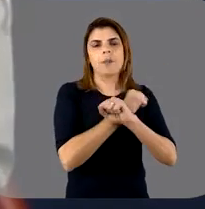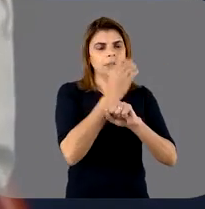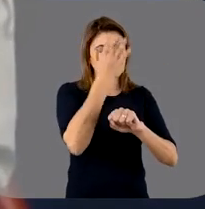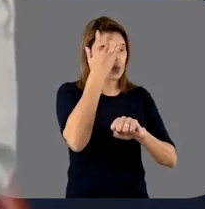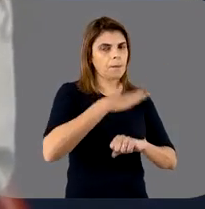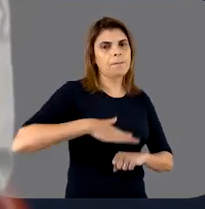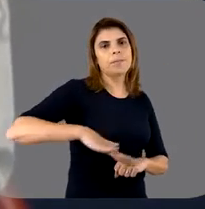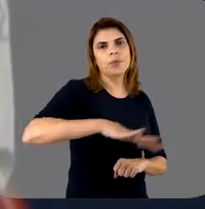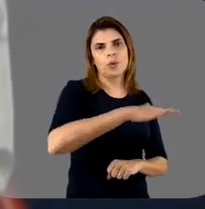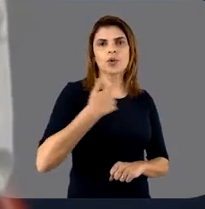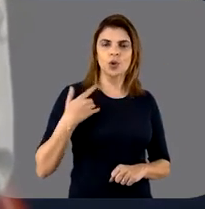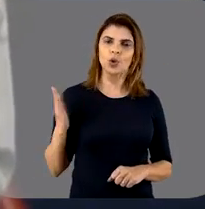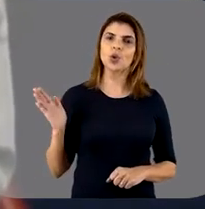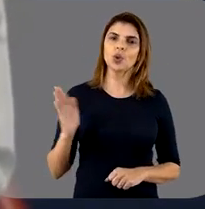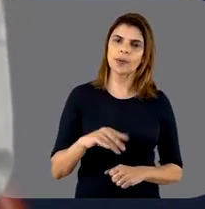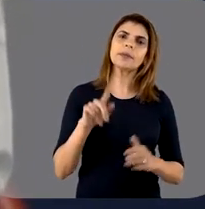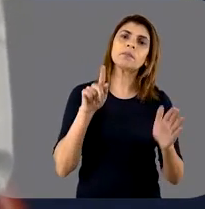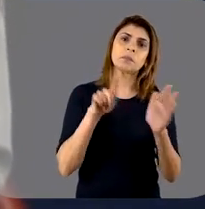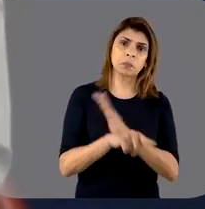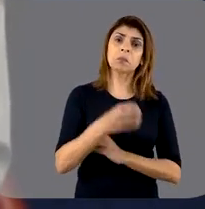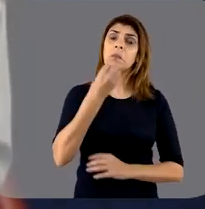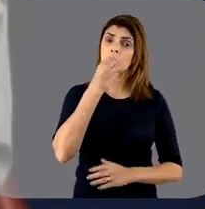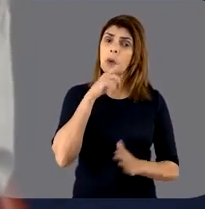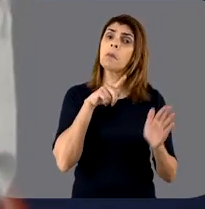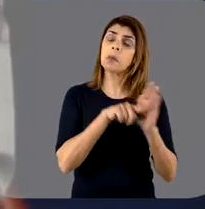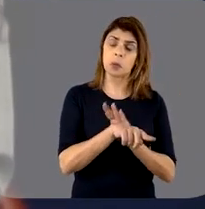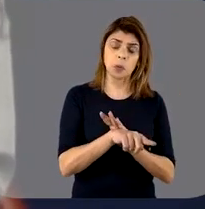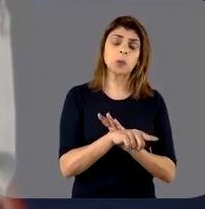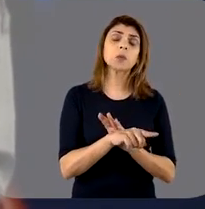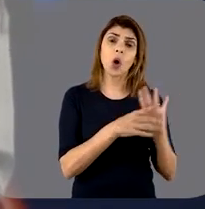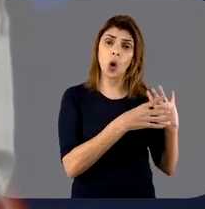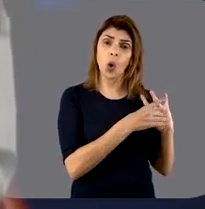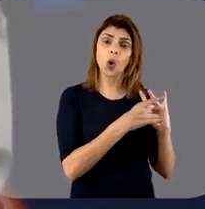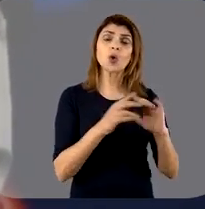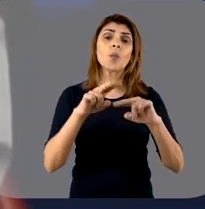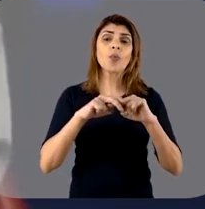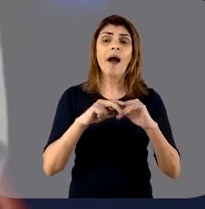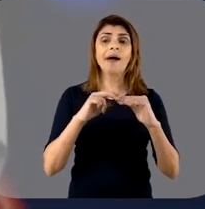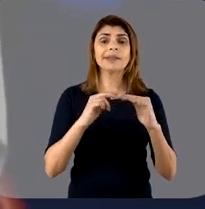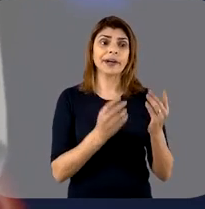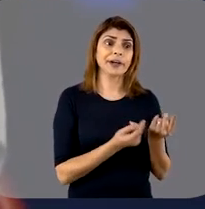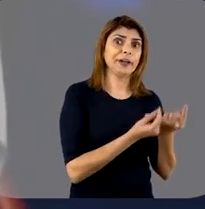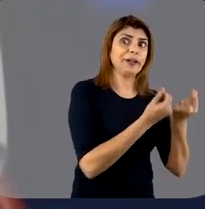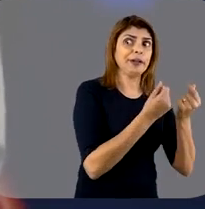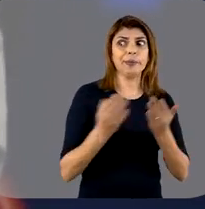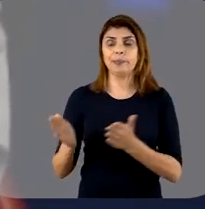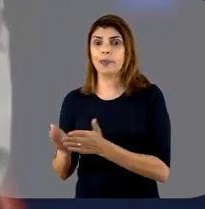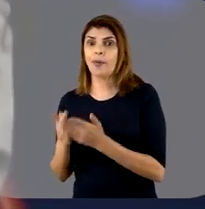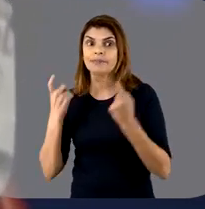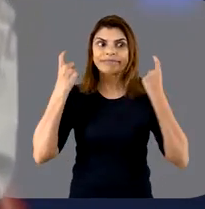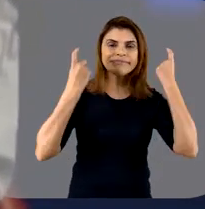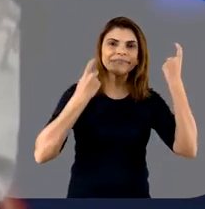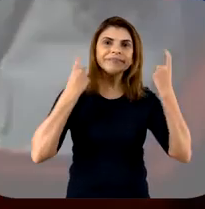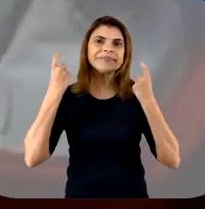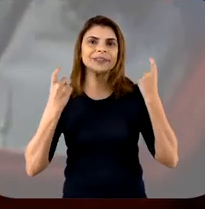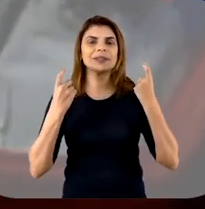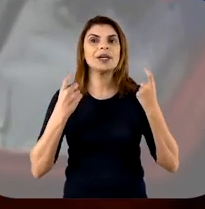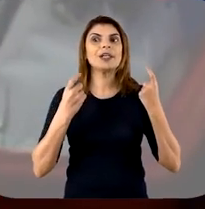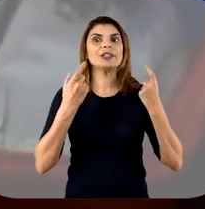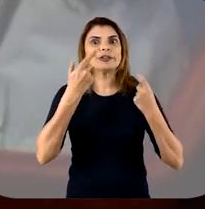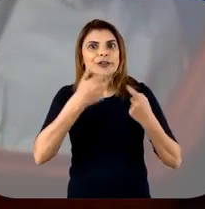Por isso a gente trouxe essa pergunta nesse contexto, né, das desigualdades, para que a questão da vacina não seja mais